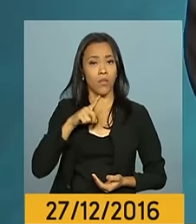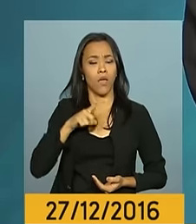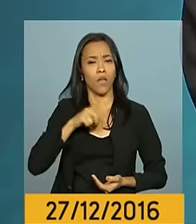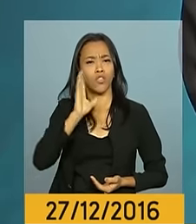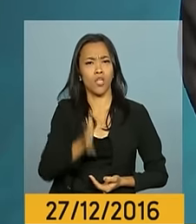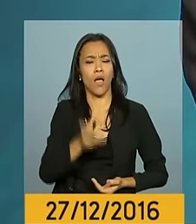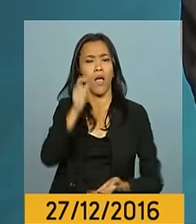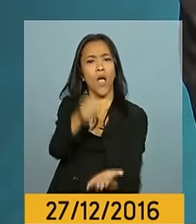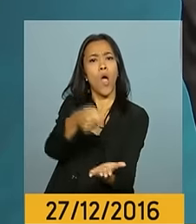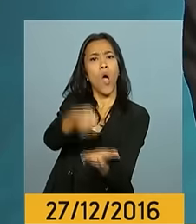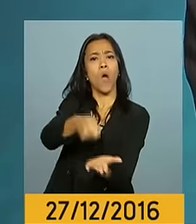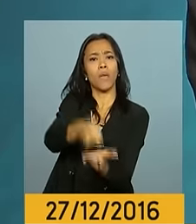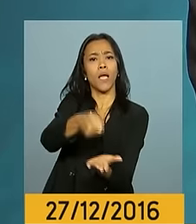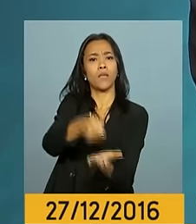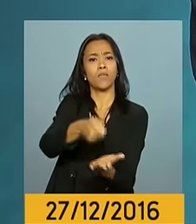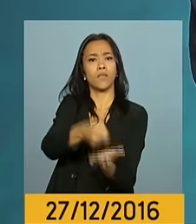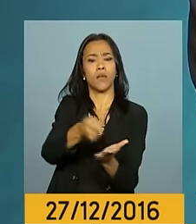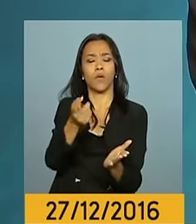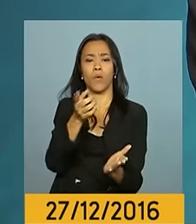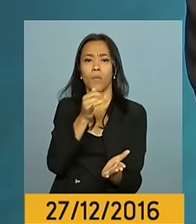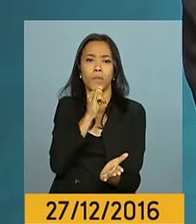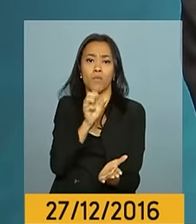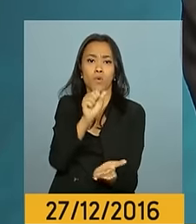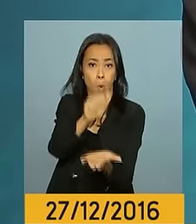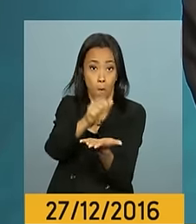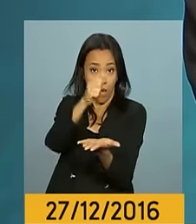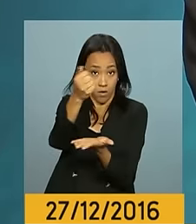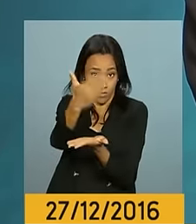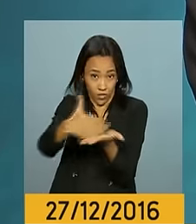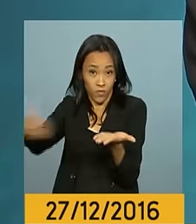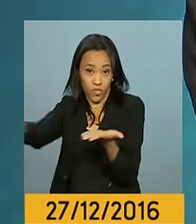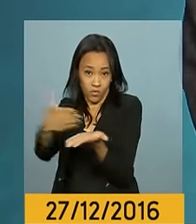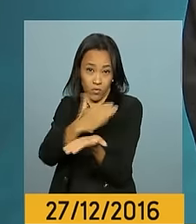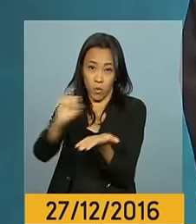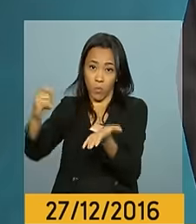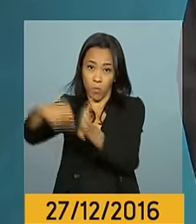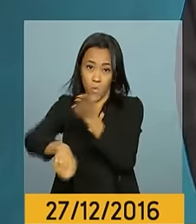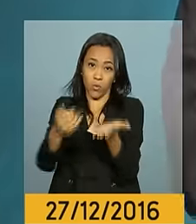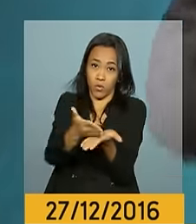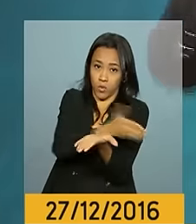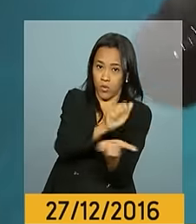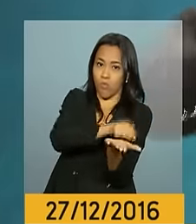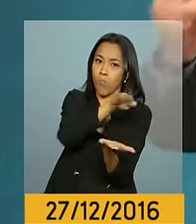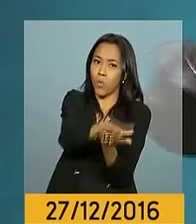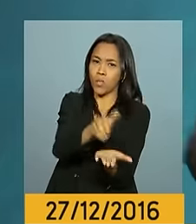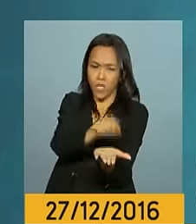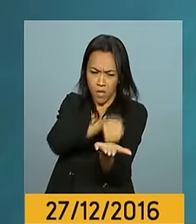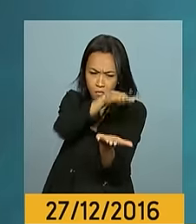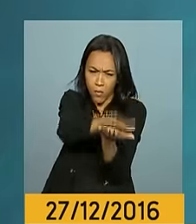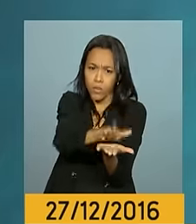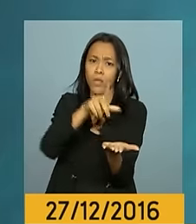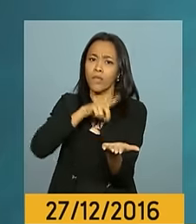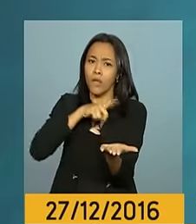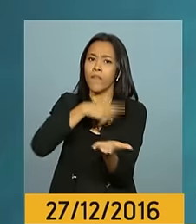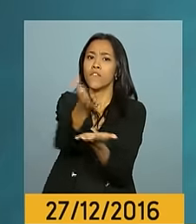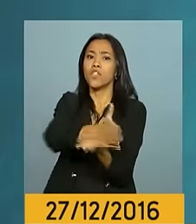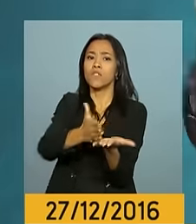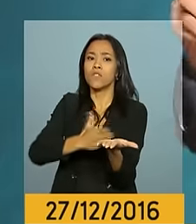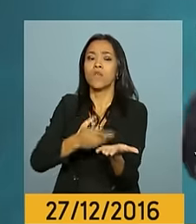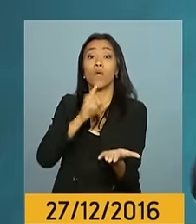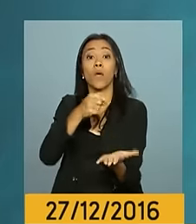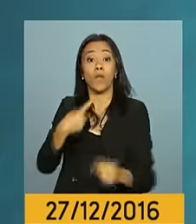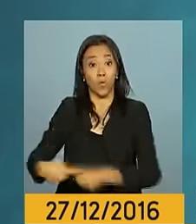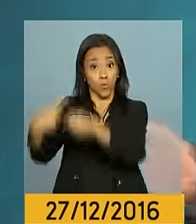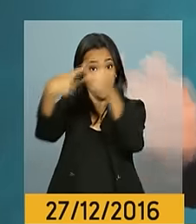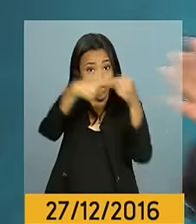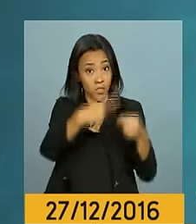a obrigação de que não só apenas na multa não só apenas o imposto mas também na multa haja uma divisão com estados e municípios